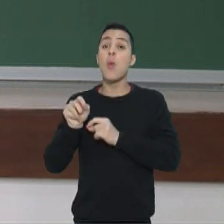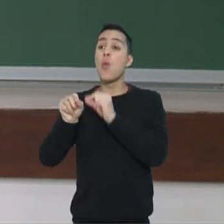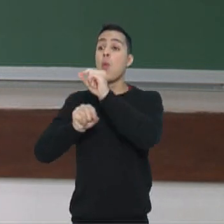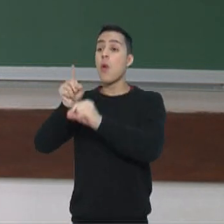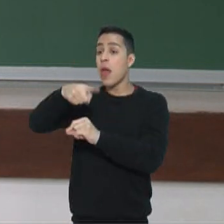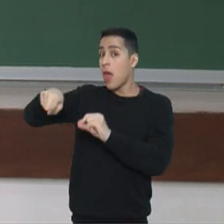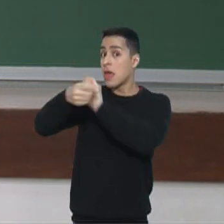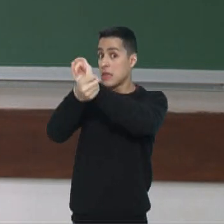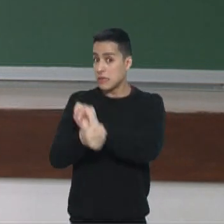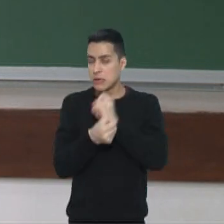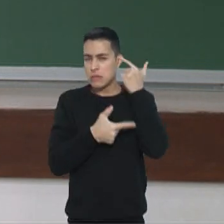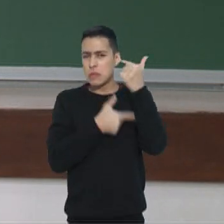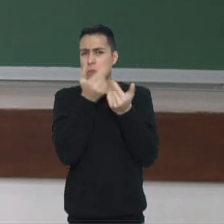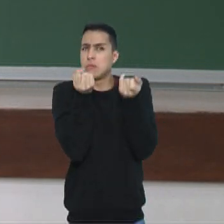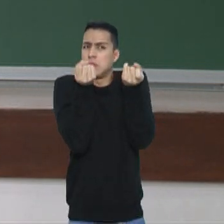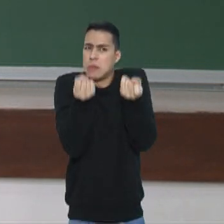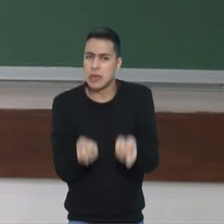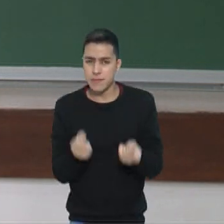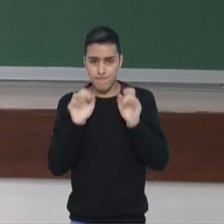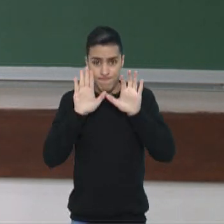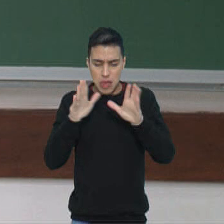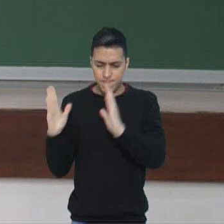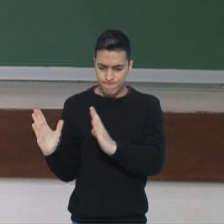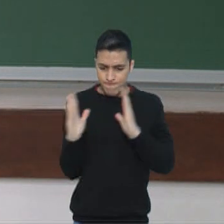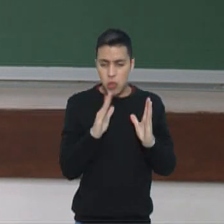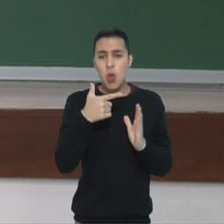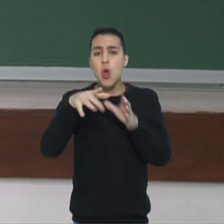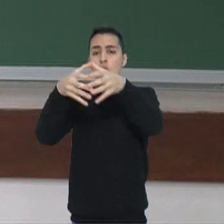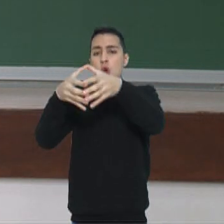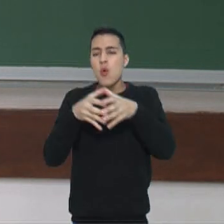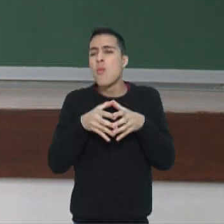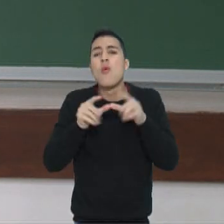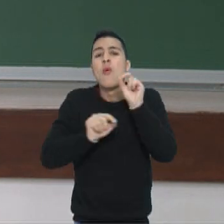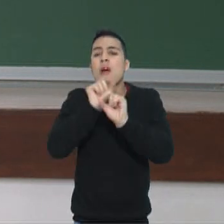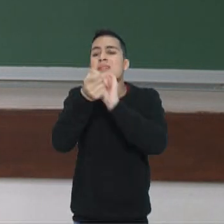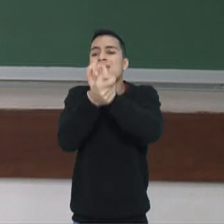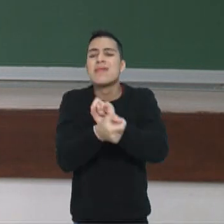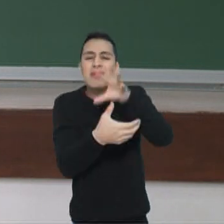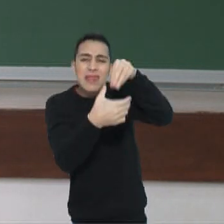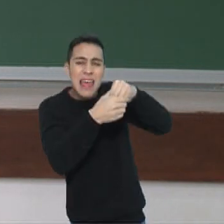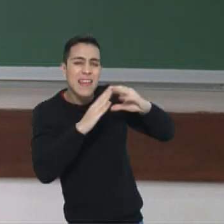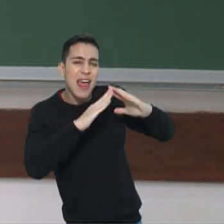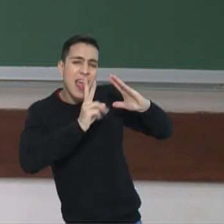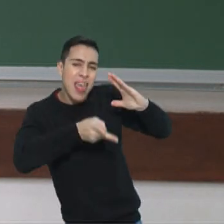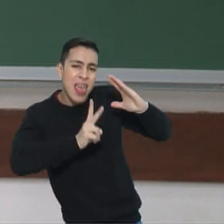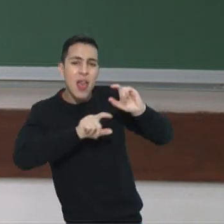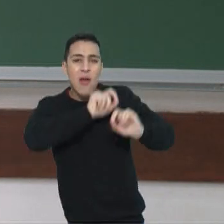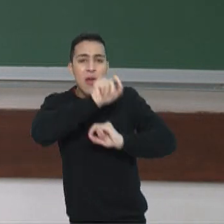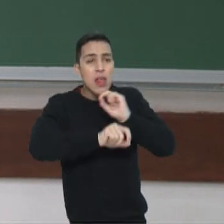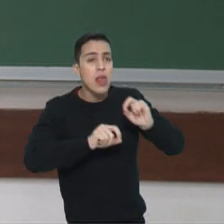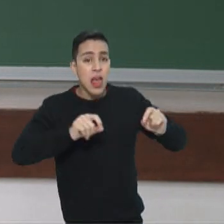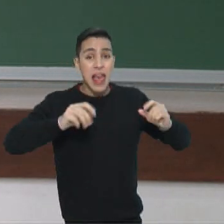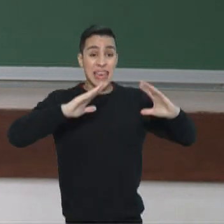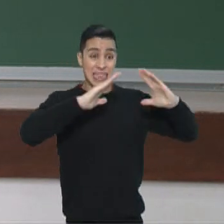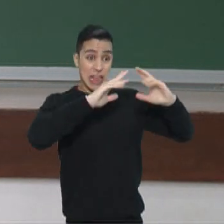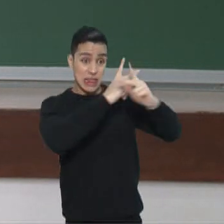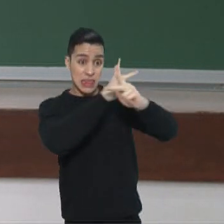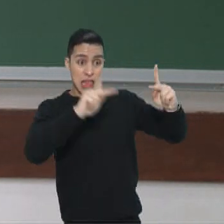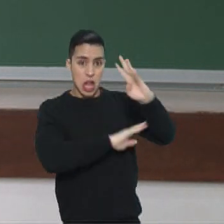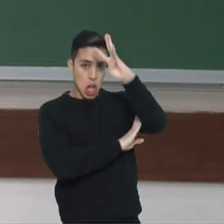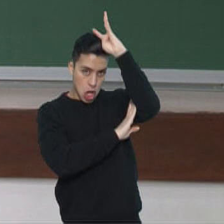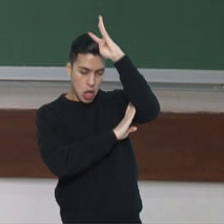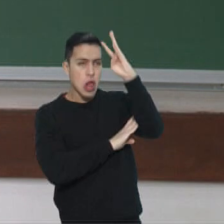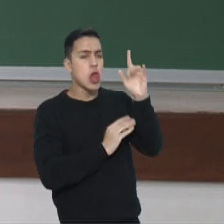no pesado, digamos assim. Mas existiam também os escravos domésticos, que trabalhavam para as casas dos romanos,